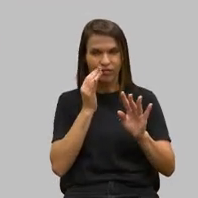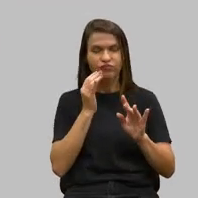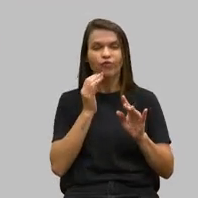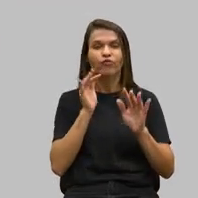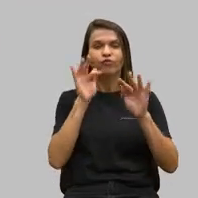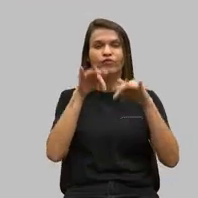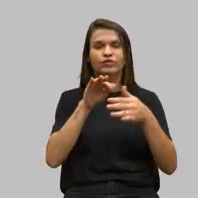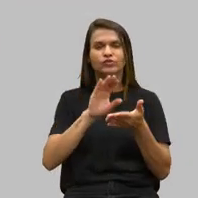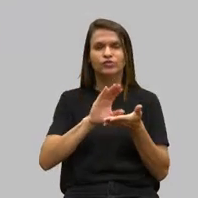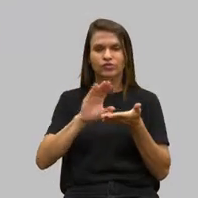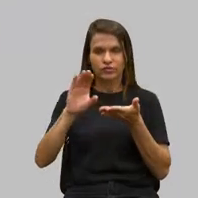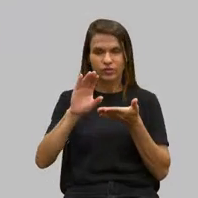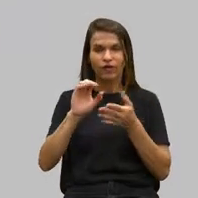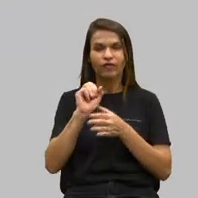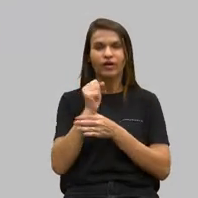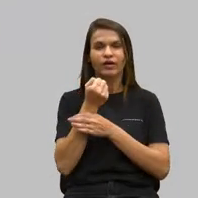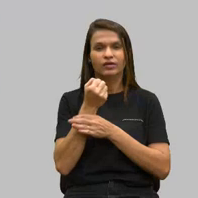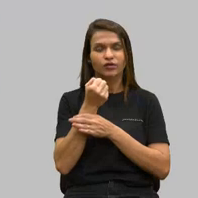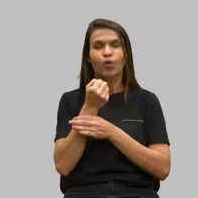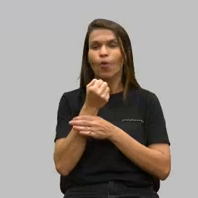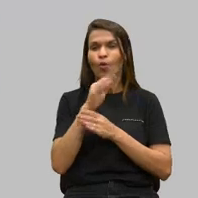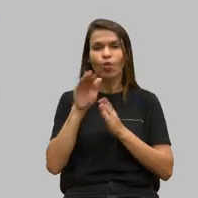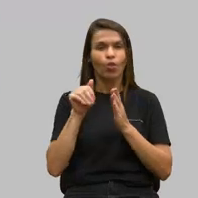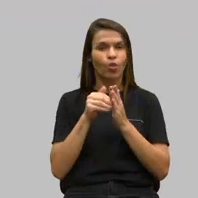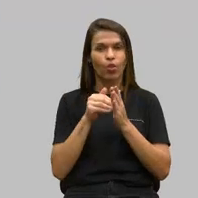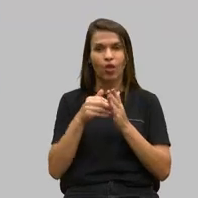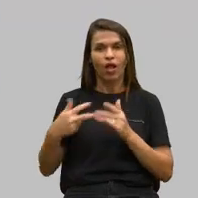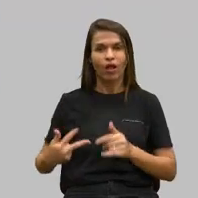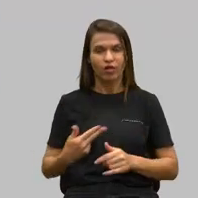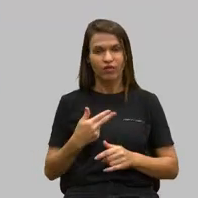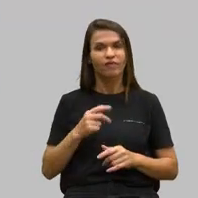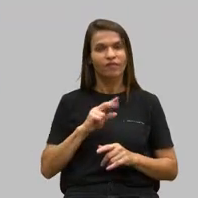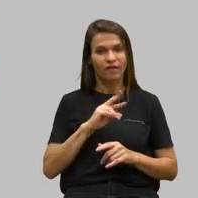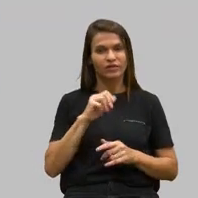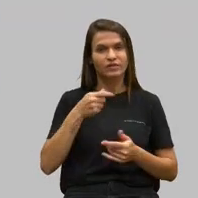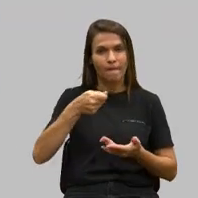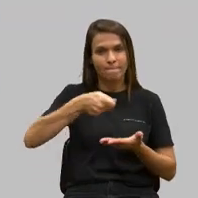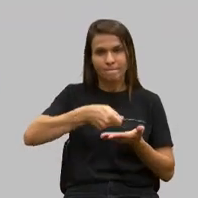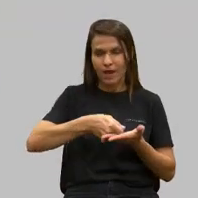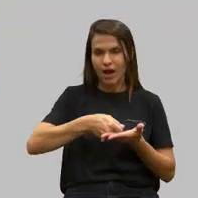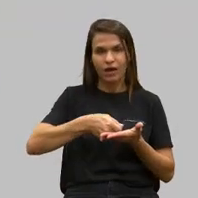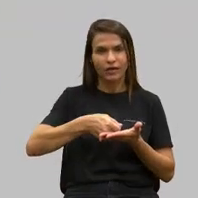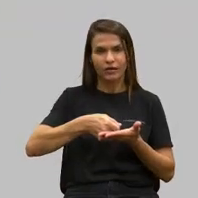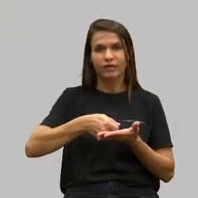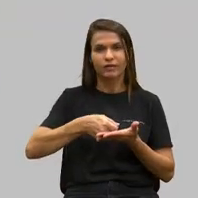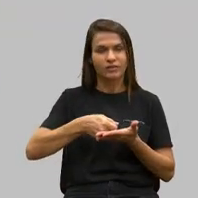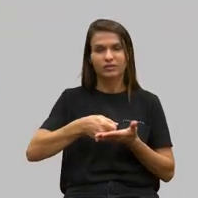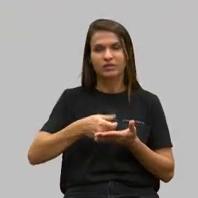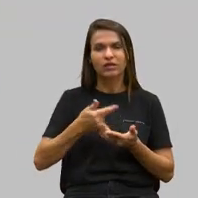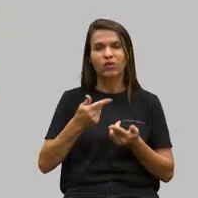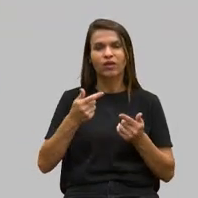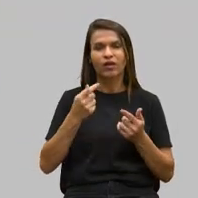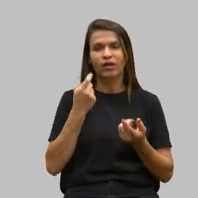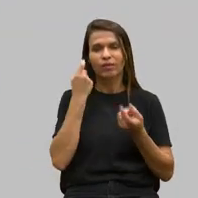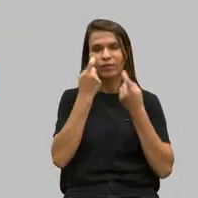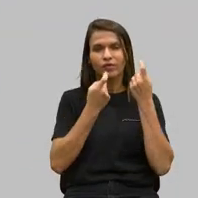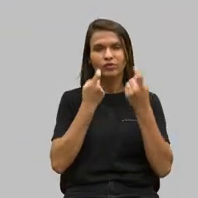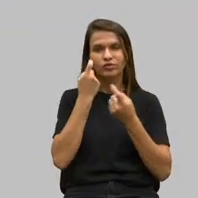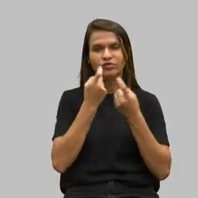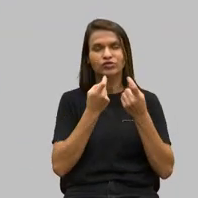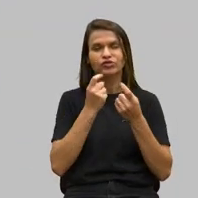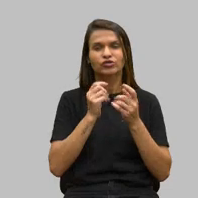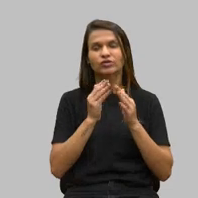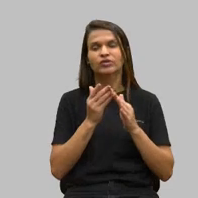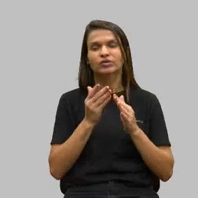põe o estadual. Então, a gente vai garantir que toda a cirurgia realizada vai ser paga, não tendo mais aquela preocupação de extrapolar a cirurgia, porque a gente